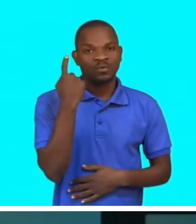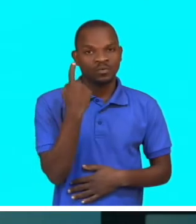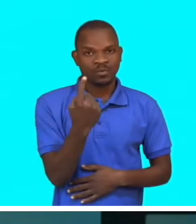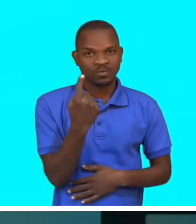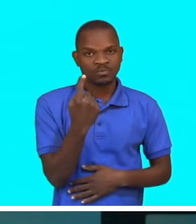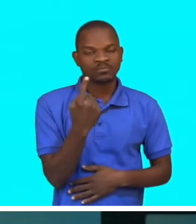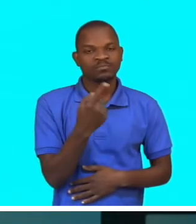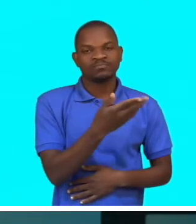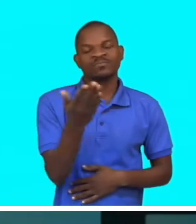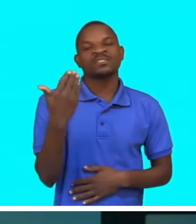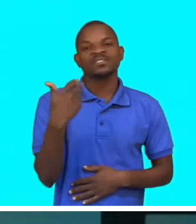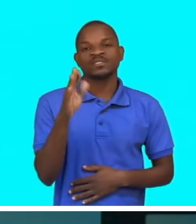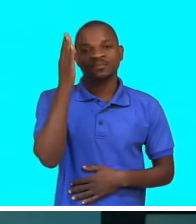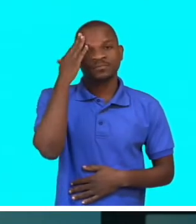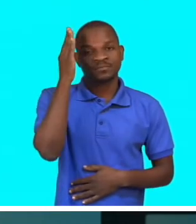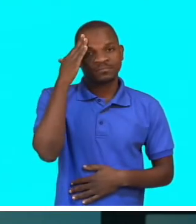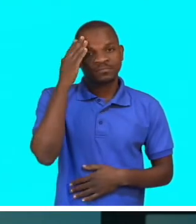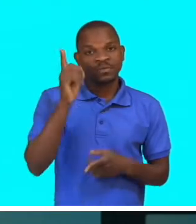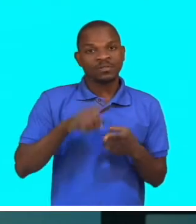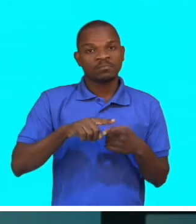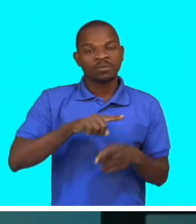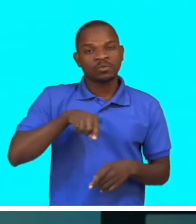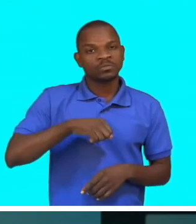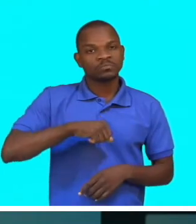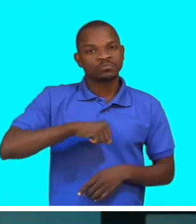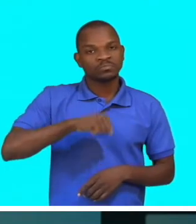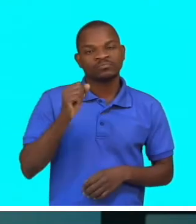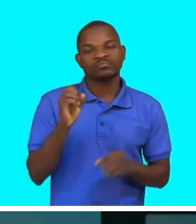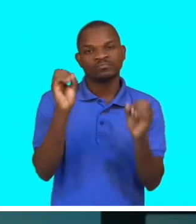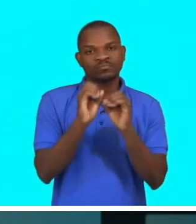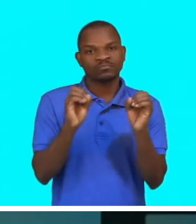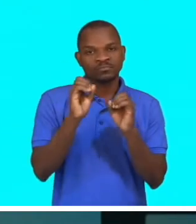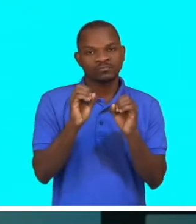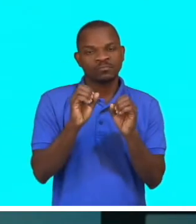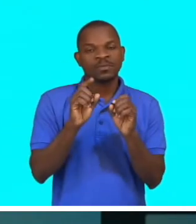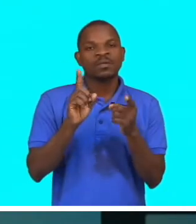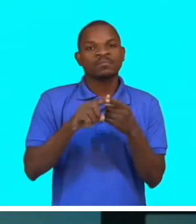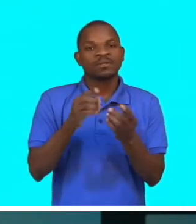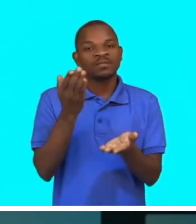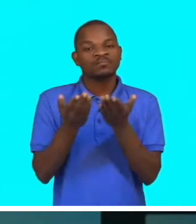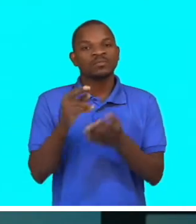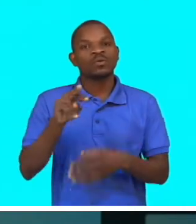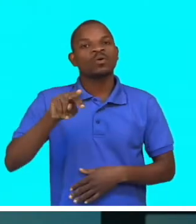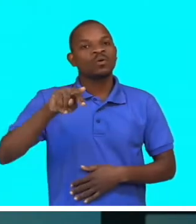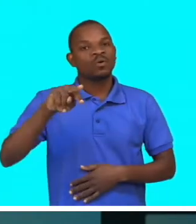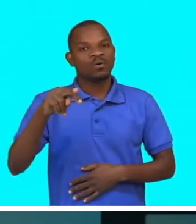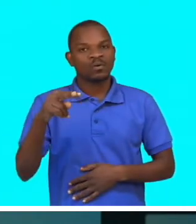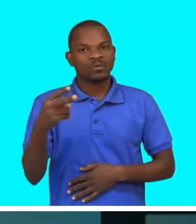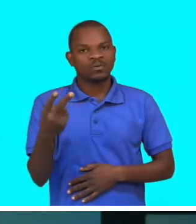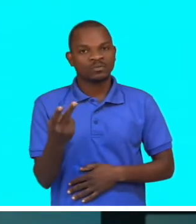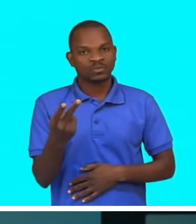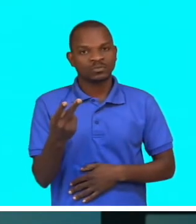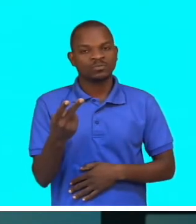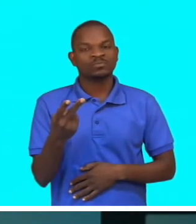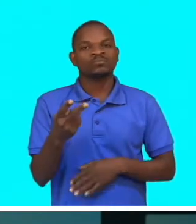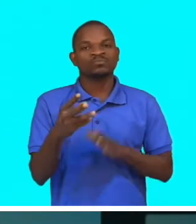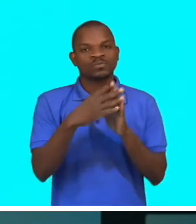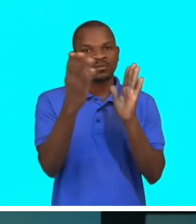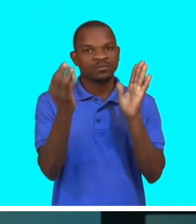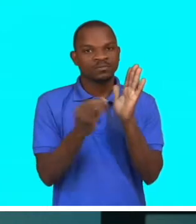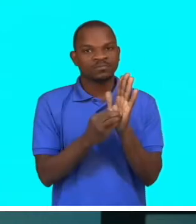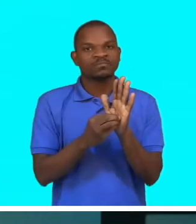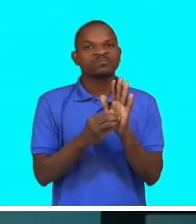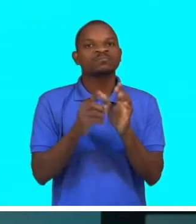E se não conseguimos o primeiro jogo, significa que dependemos dos outros resultados e o selecionador tem que sempre